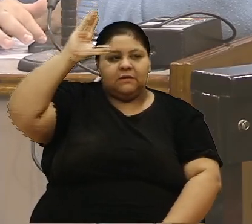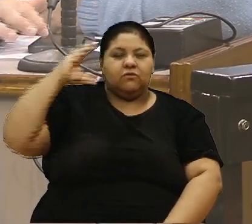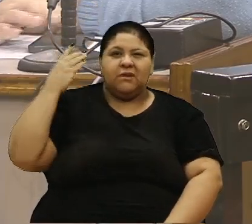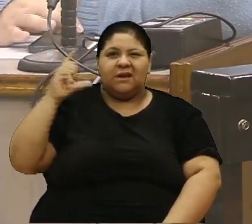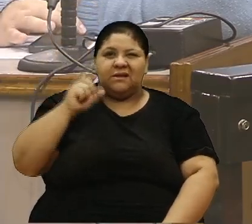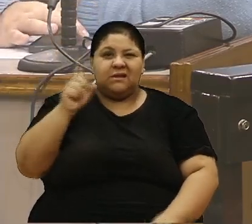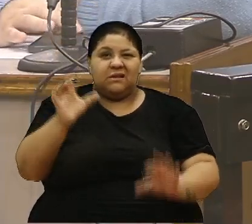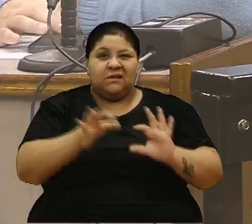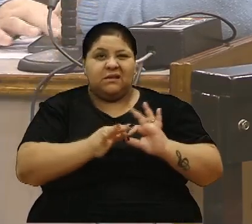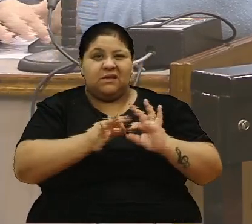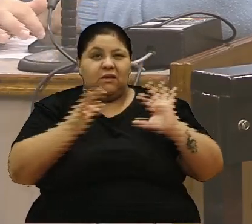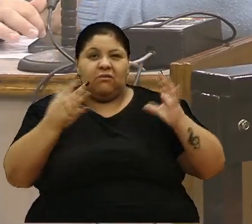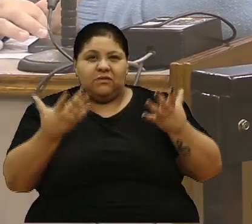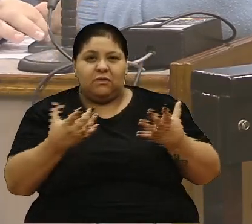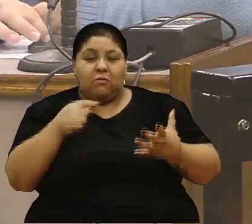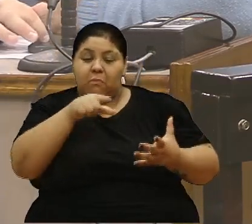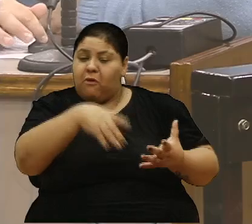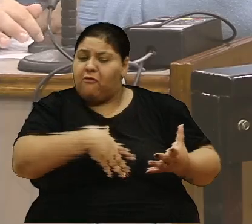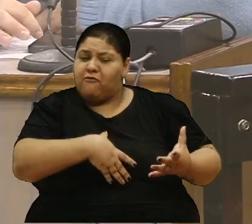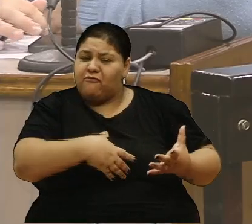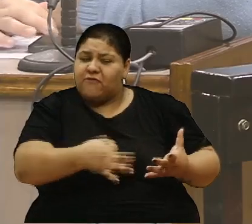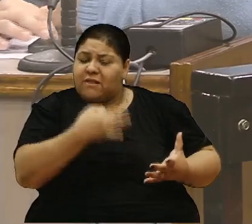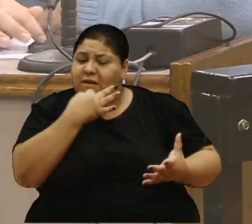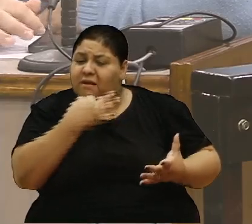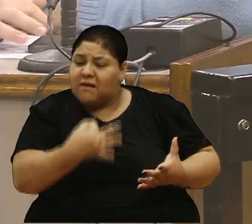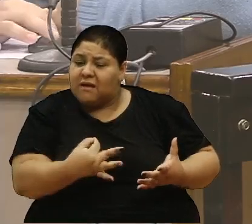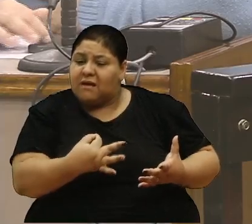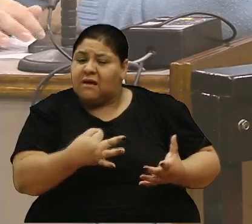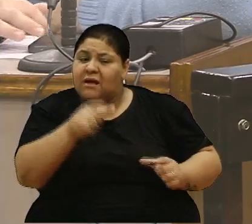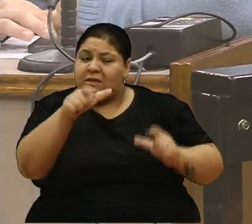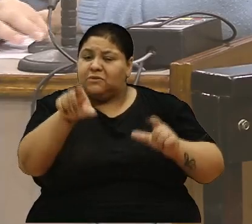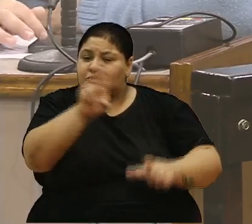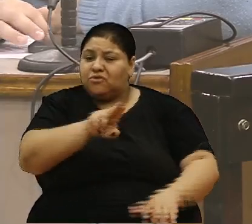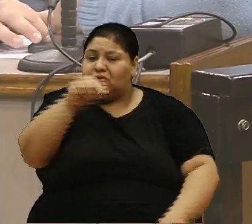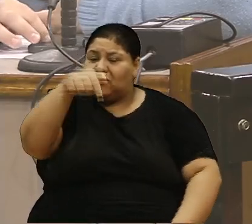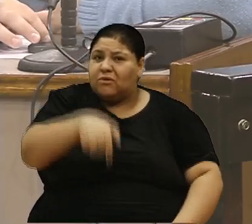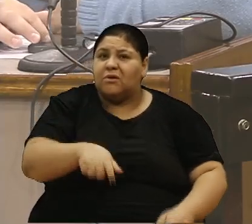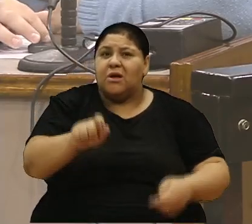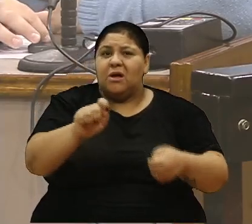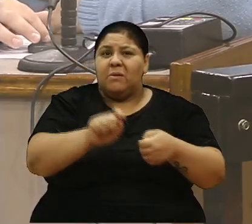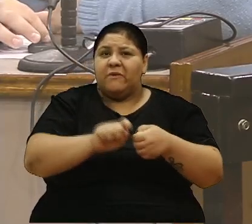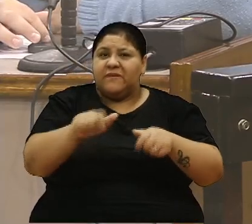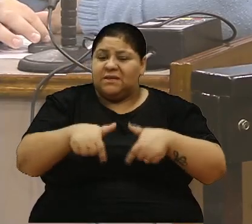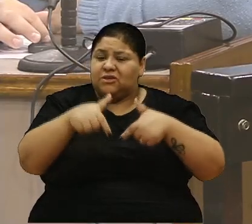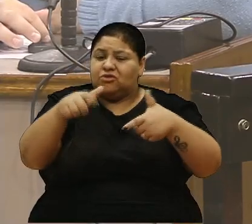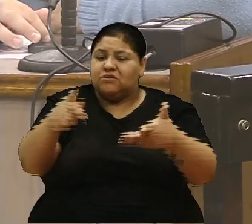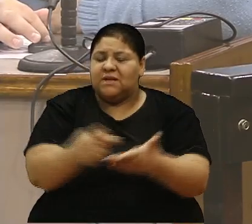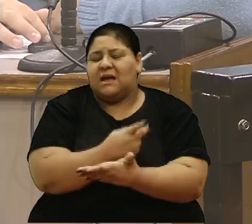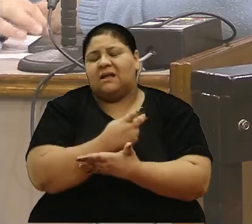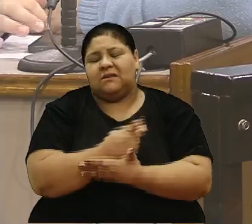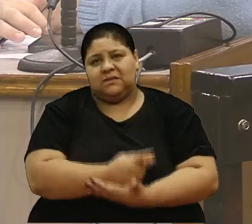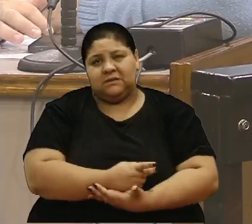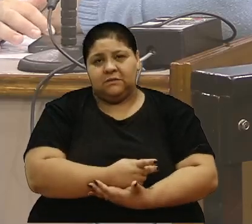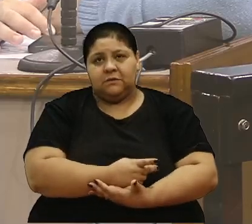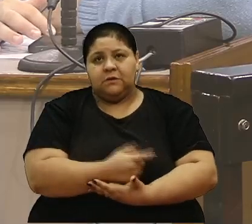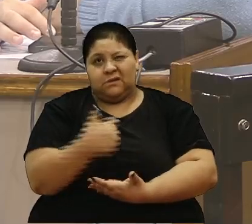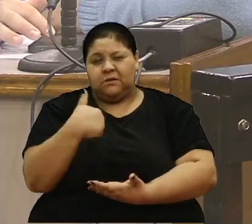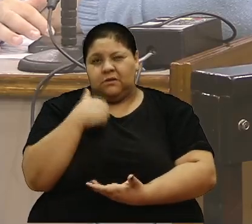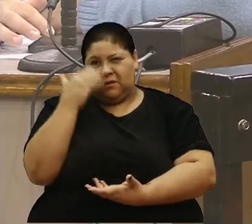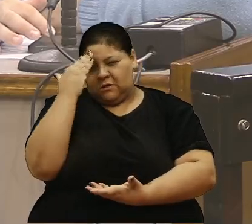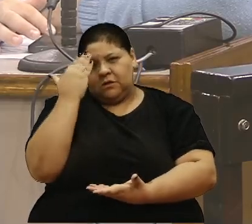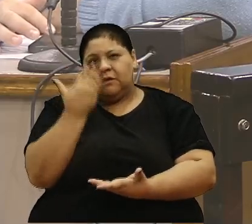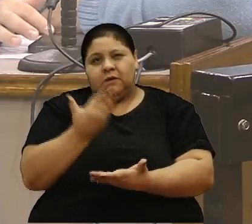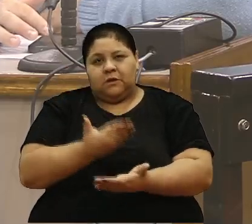conhece. O Ellerson é terrível, o pessoal usa ele aqui para fazer essas coisas. Então, eu acredito